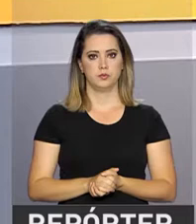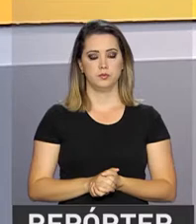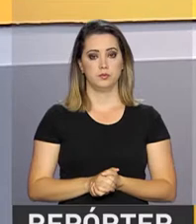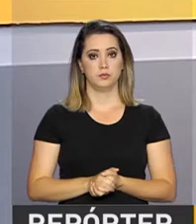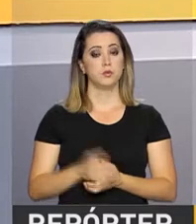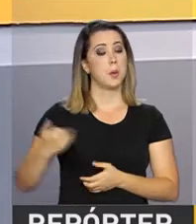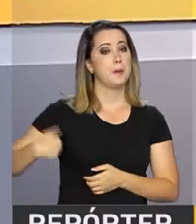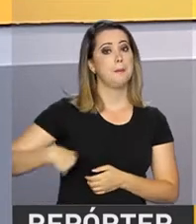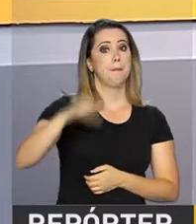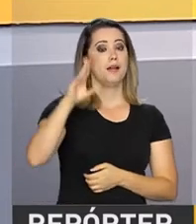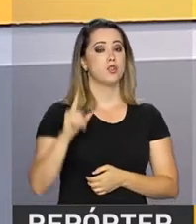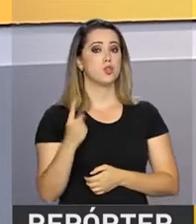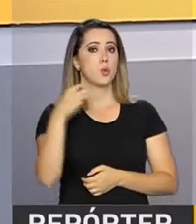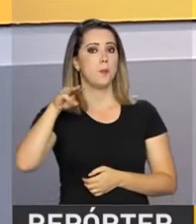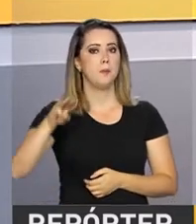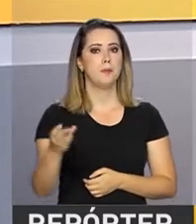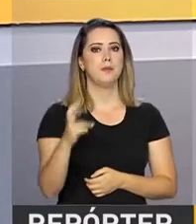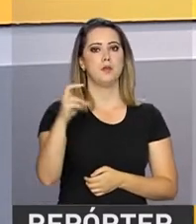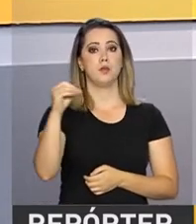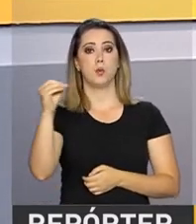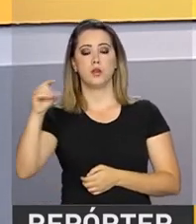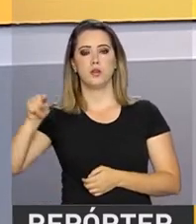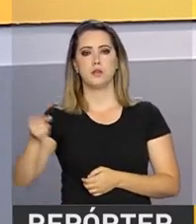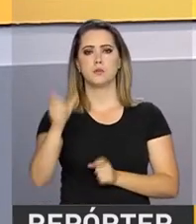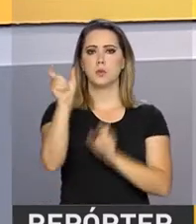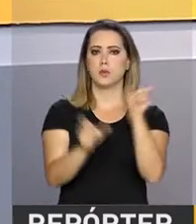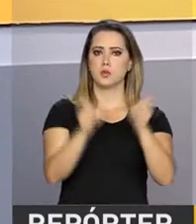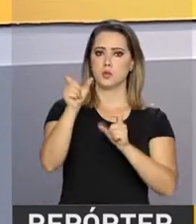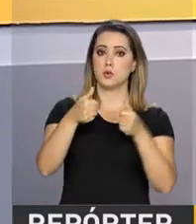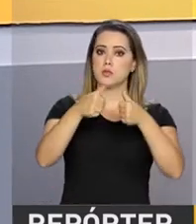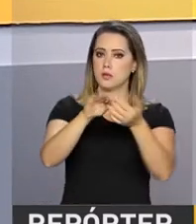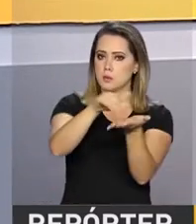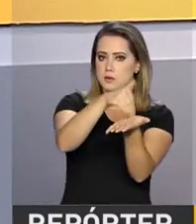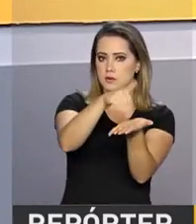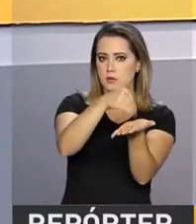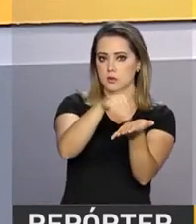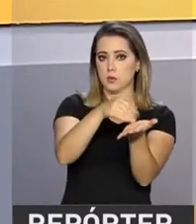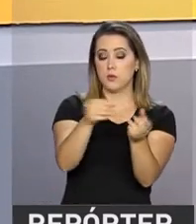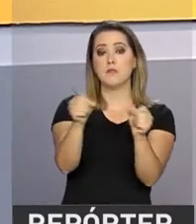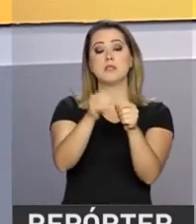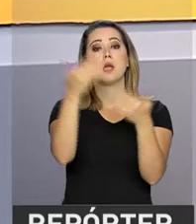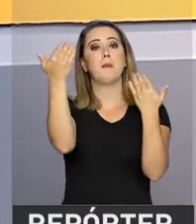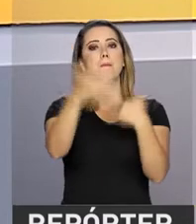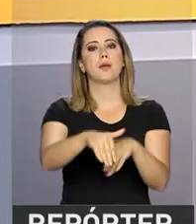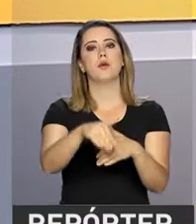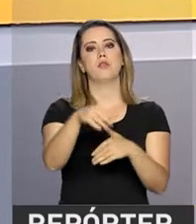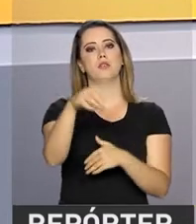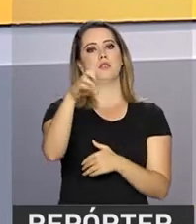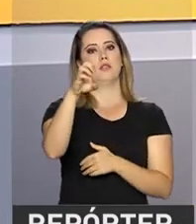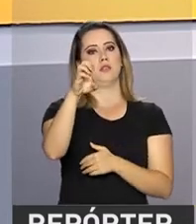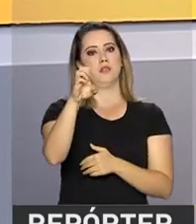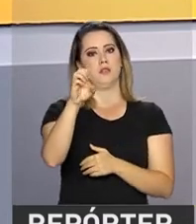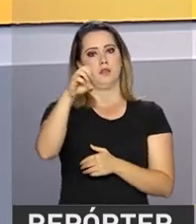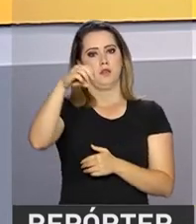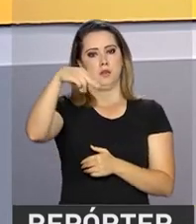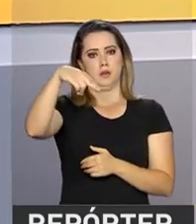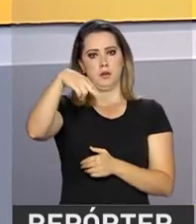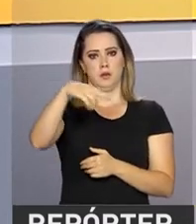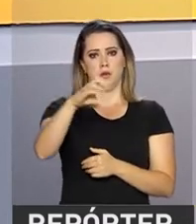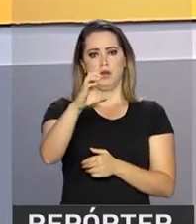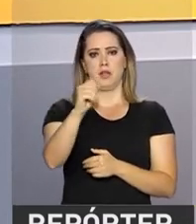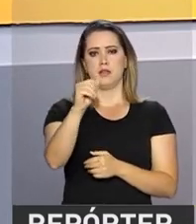mais de um milhão e 500 mil brasileiros estão inscritos para fazer o exame nacional para certificação de